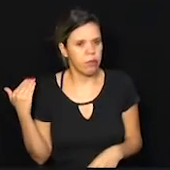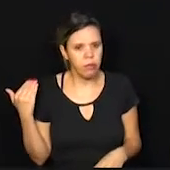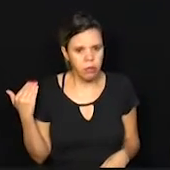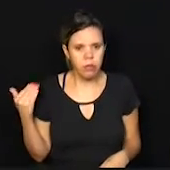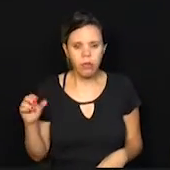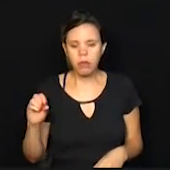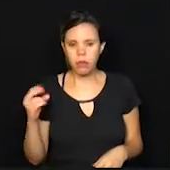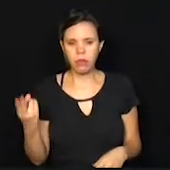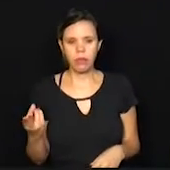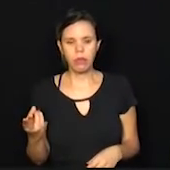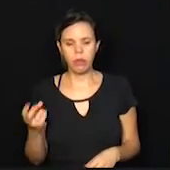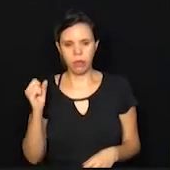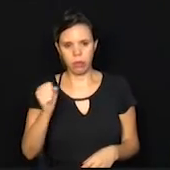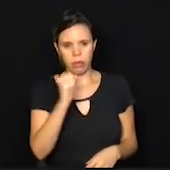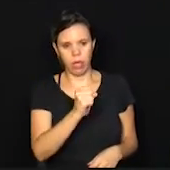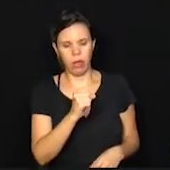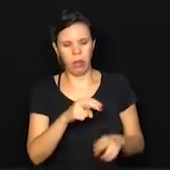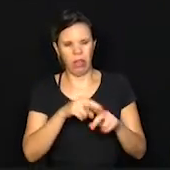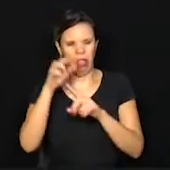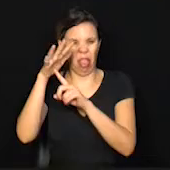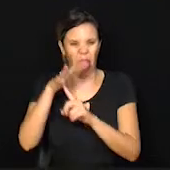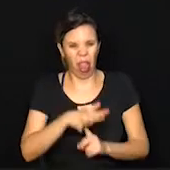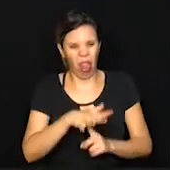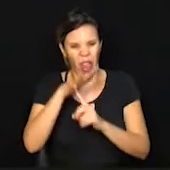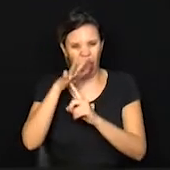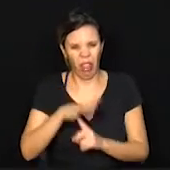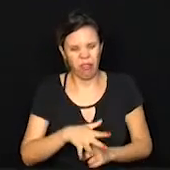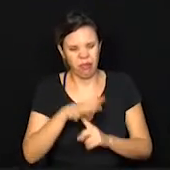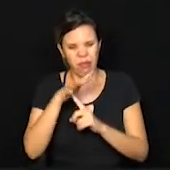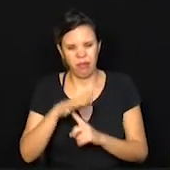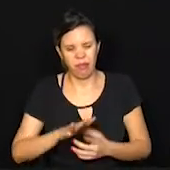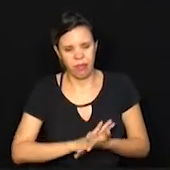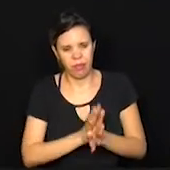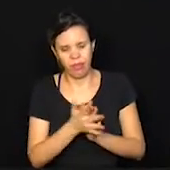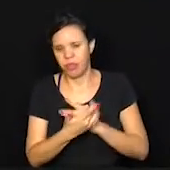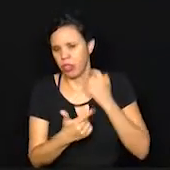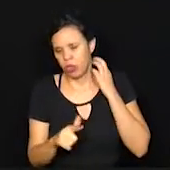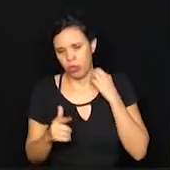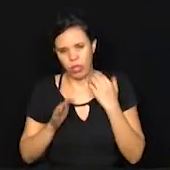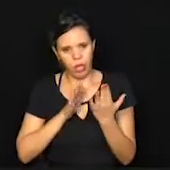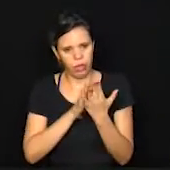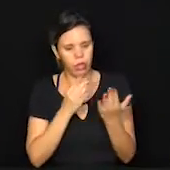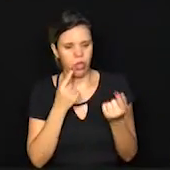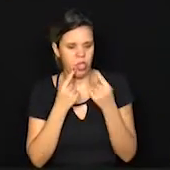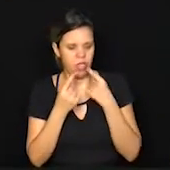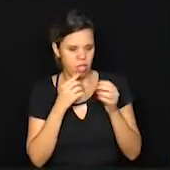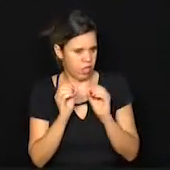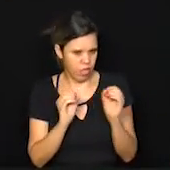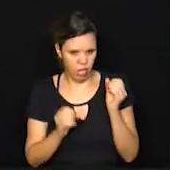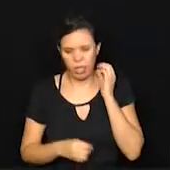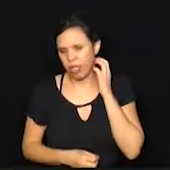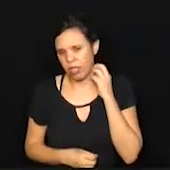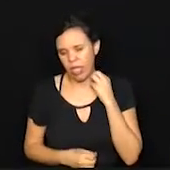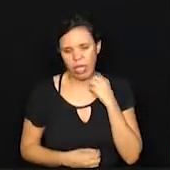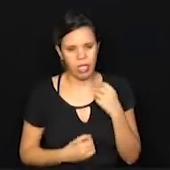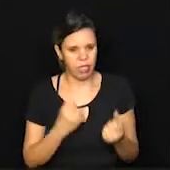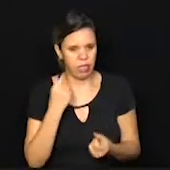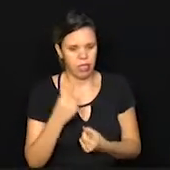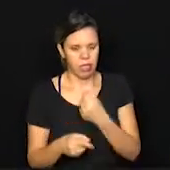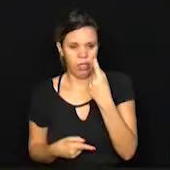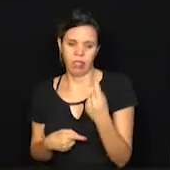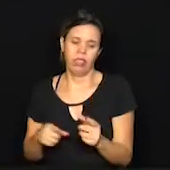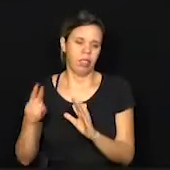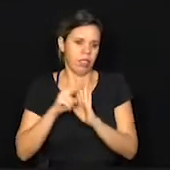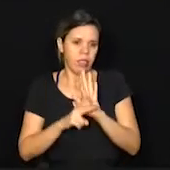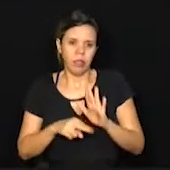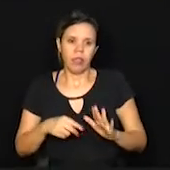ou assassinado sob tortura não houve um enfrentamento é a exceção isso